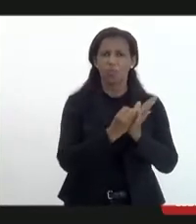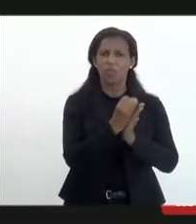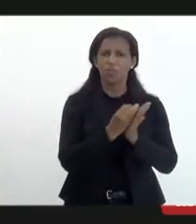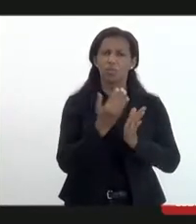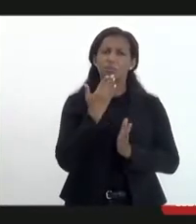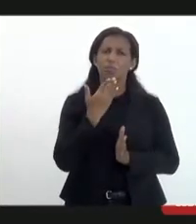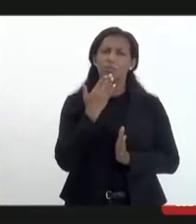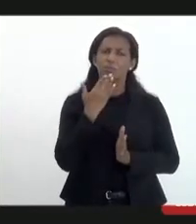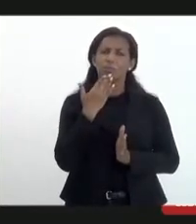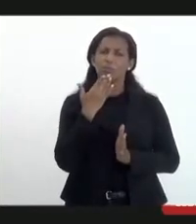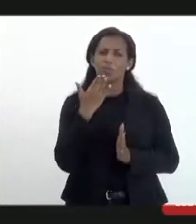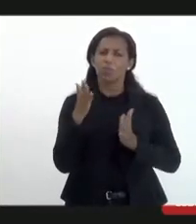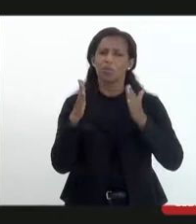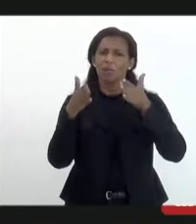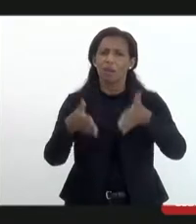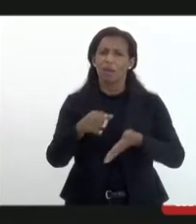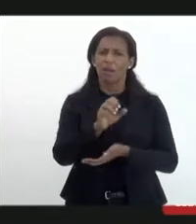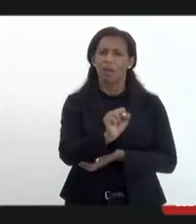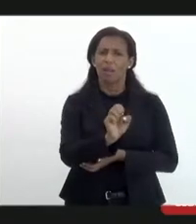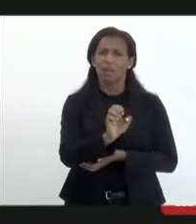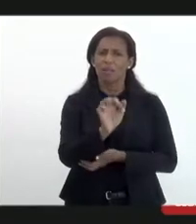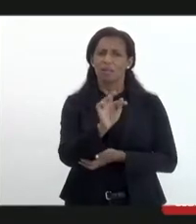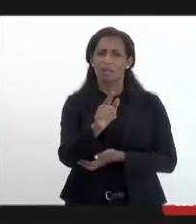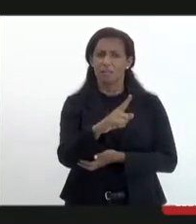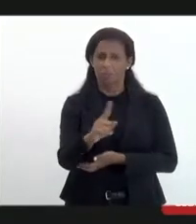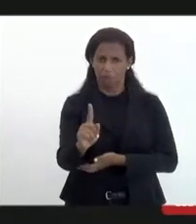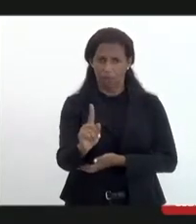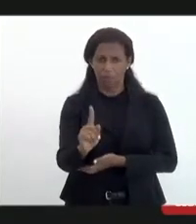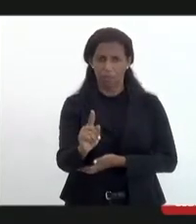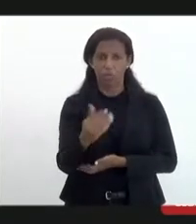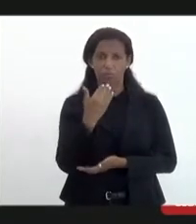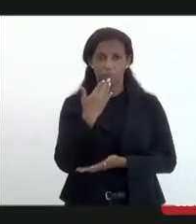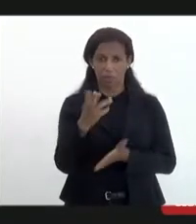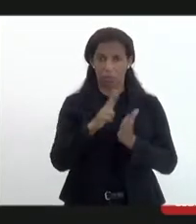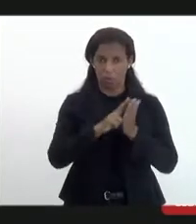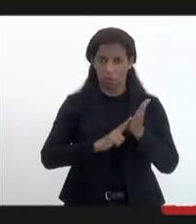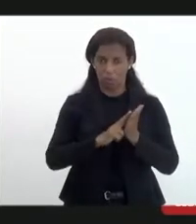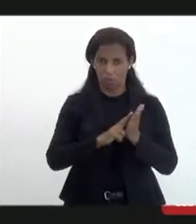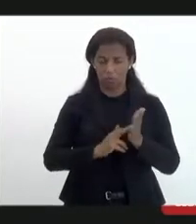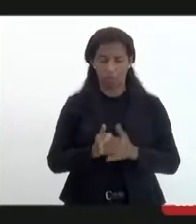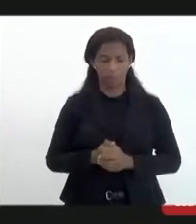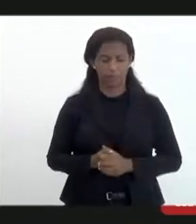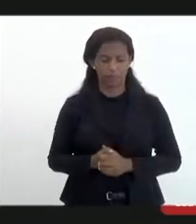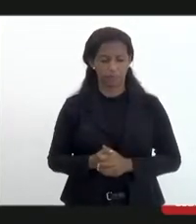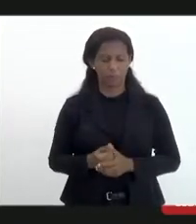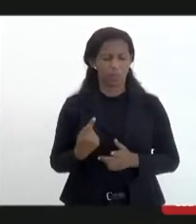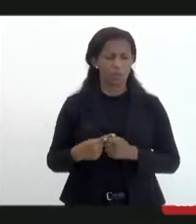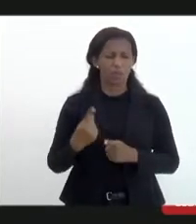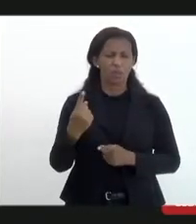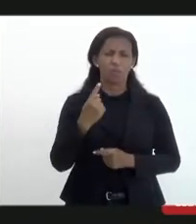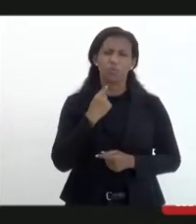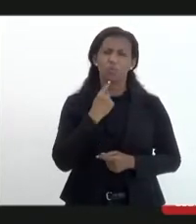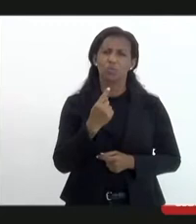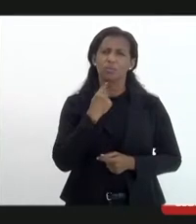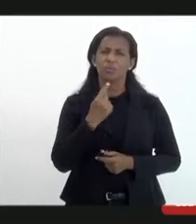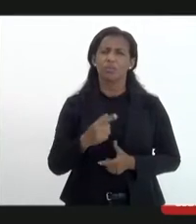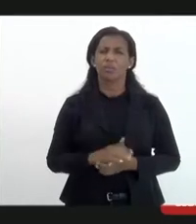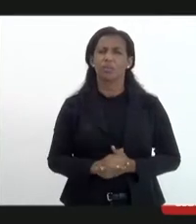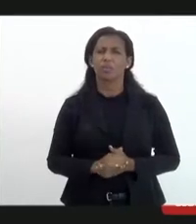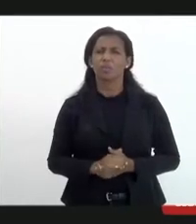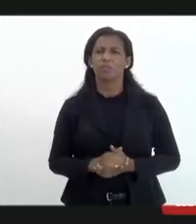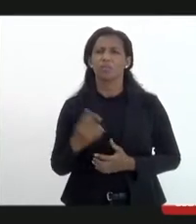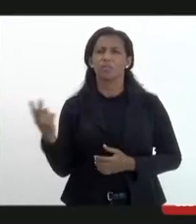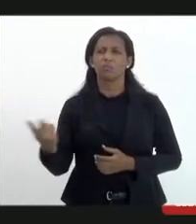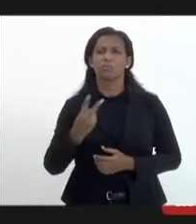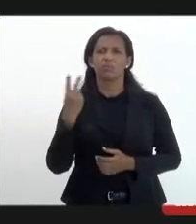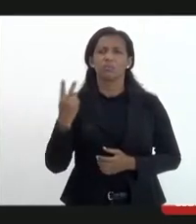pedido específico a Cefaz. Por isso eu lhe peço, como relator, presidente, porque tem uma dúvida no relatório sobre os